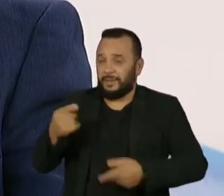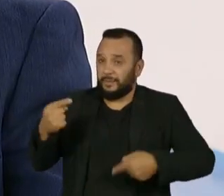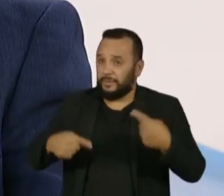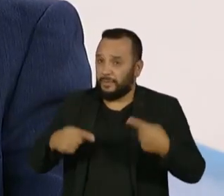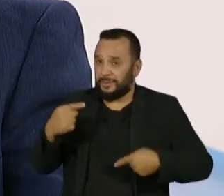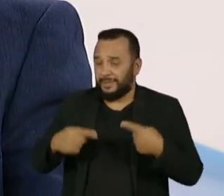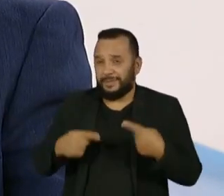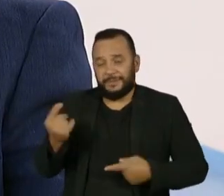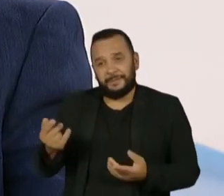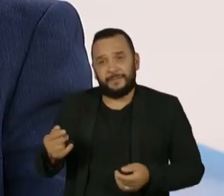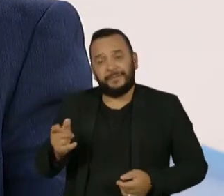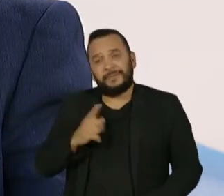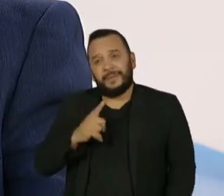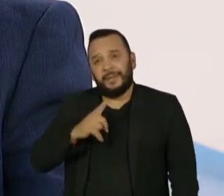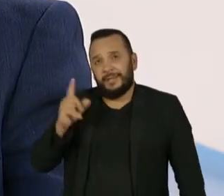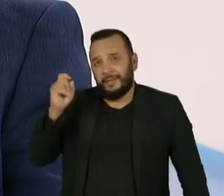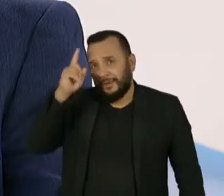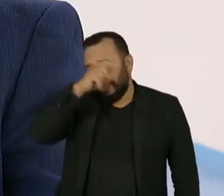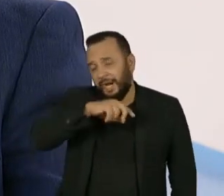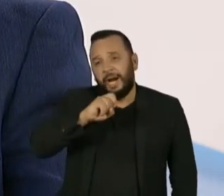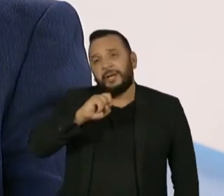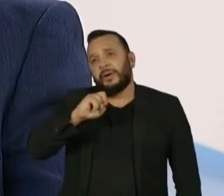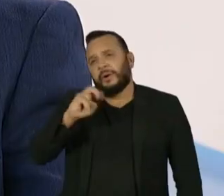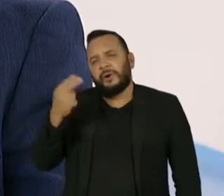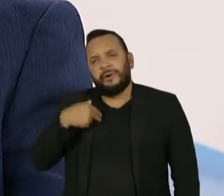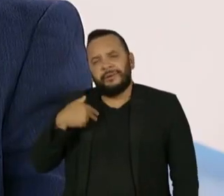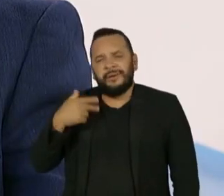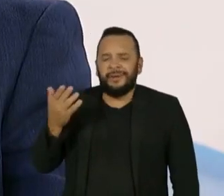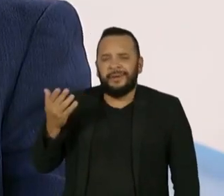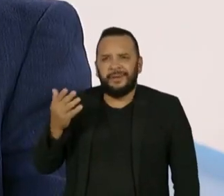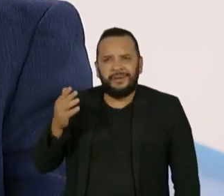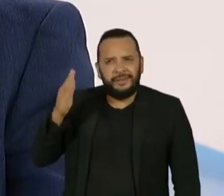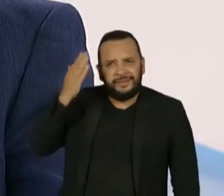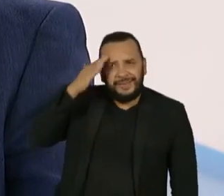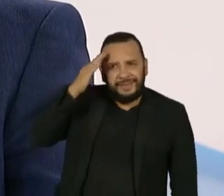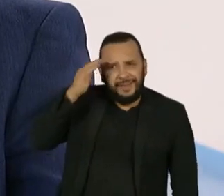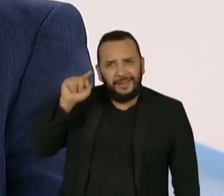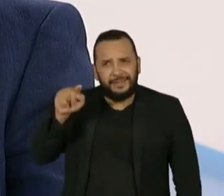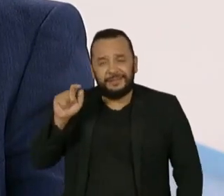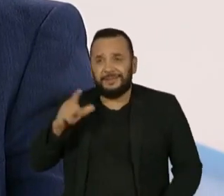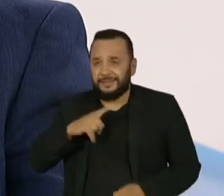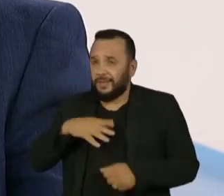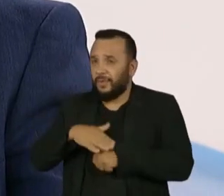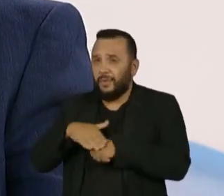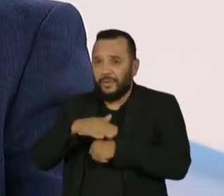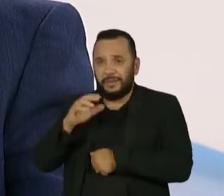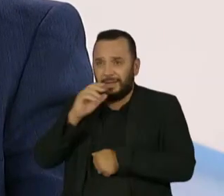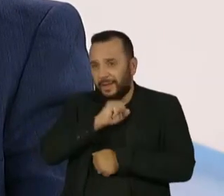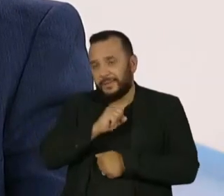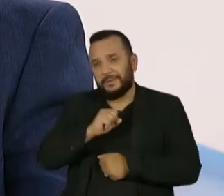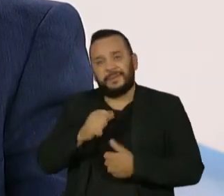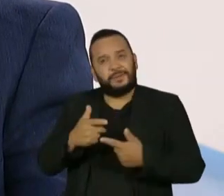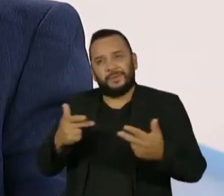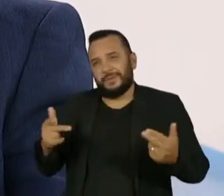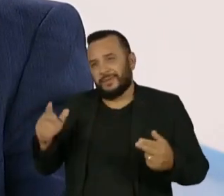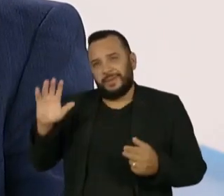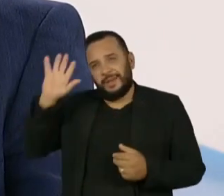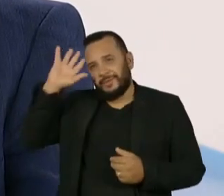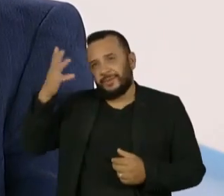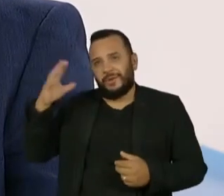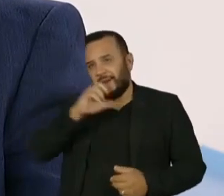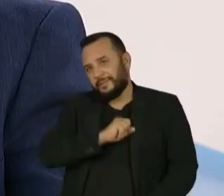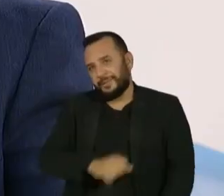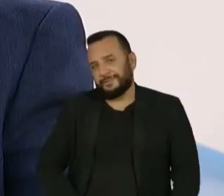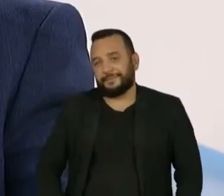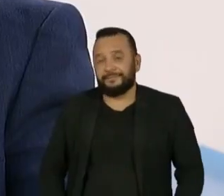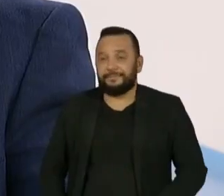que qualquer dificuldade ou qualquer incompreensão, você tem uma conversa imediata, as coisas ficam absolutamente